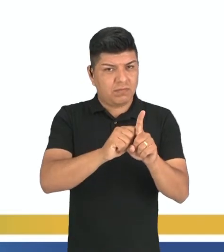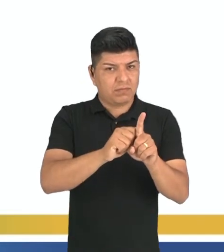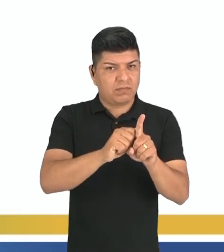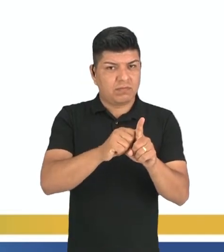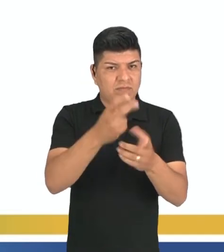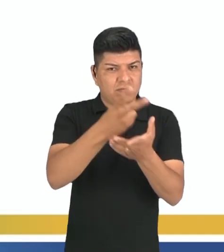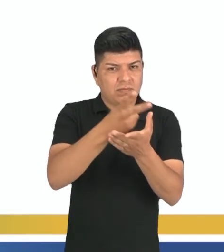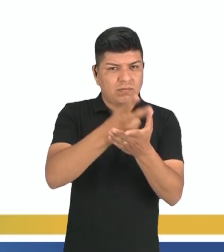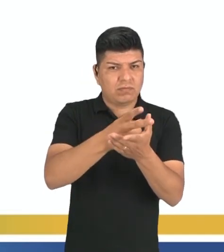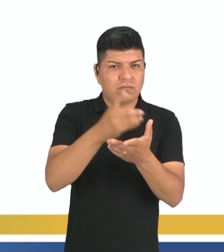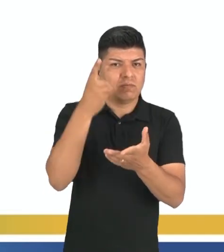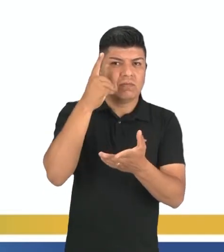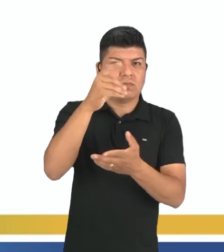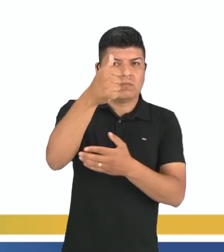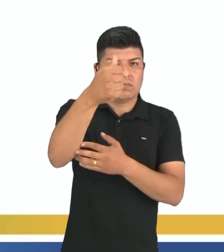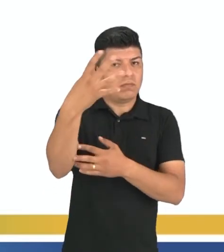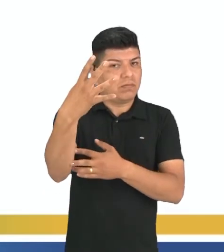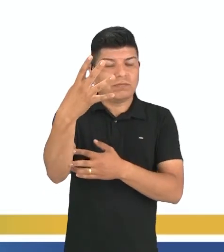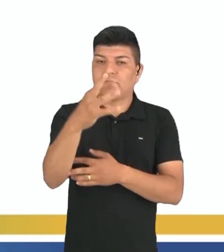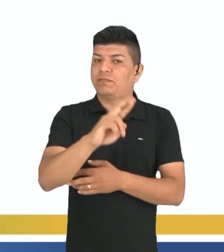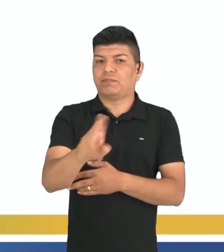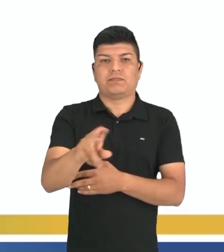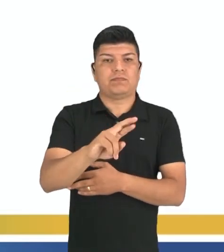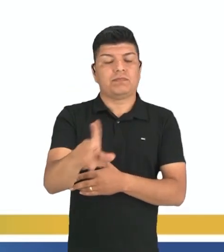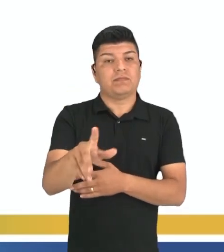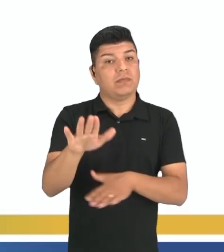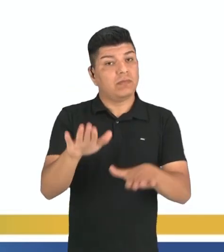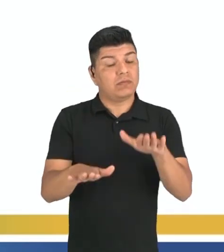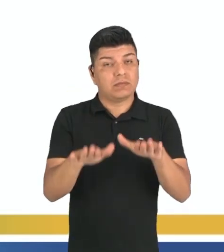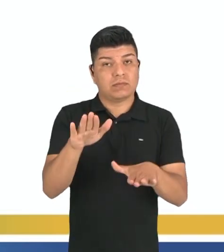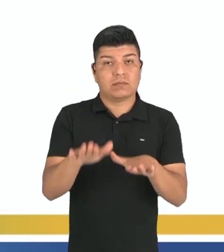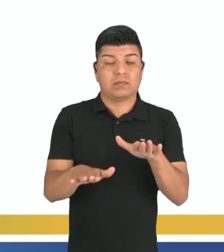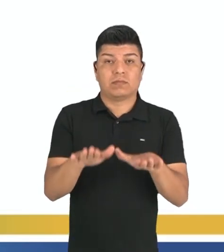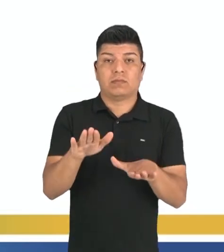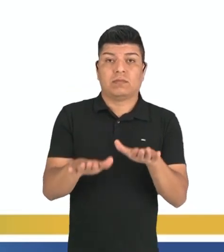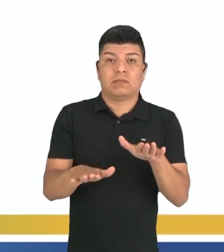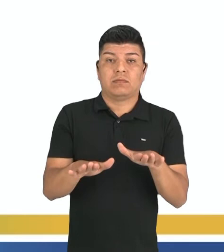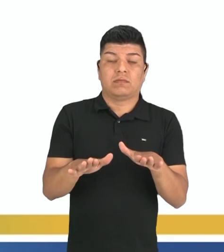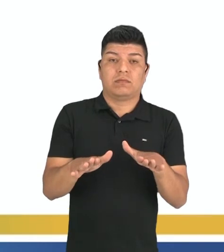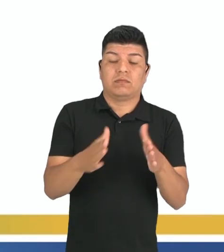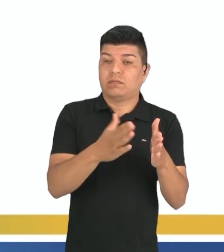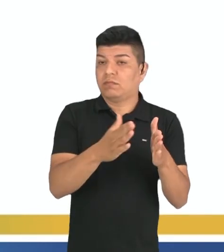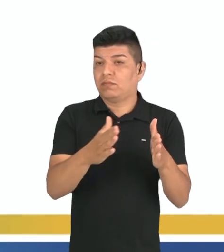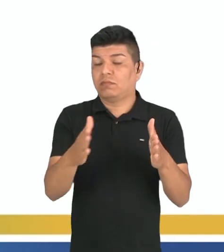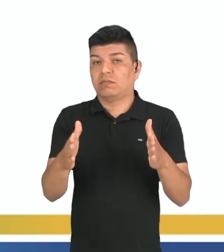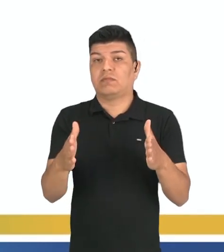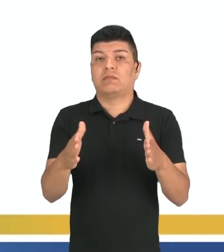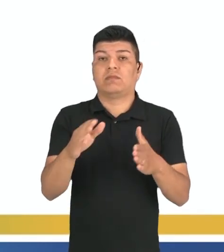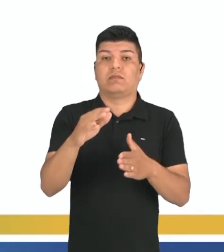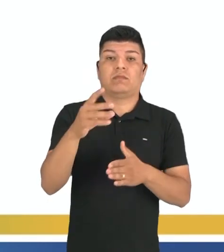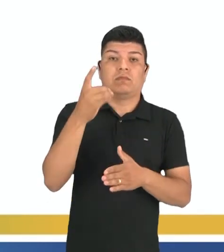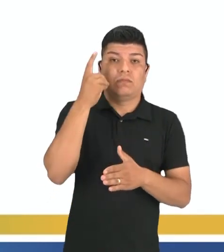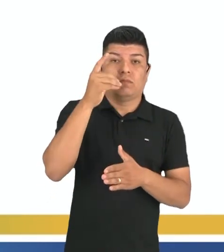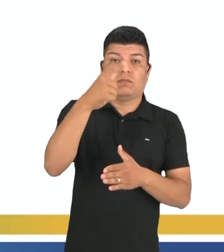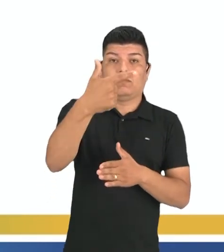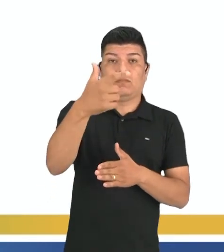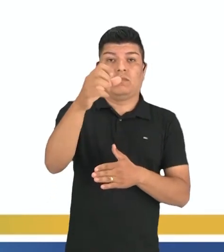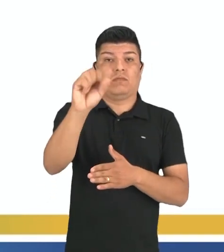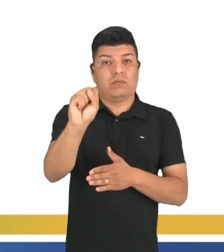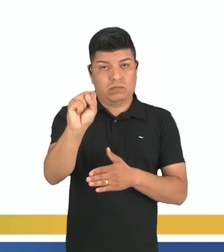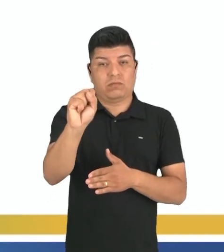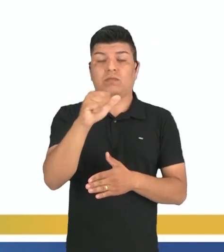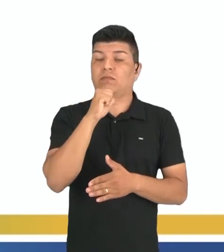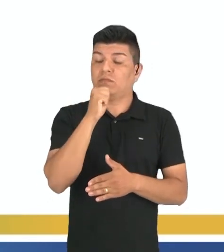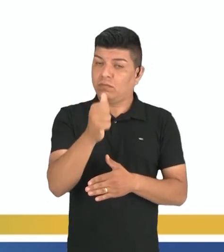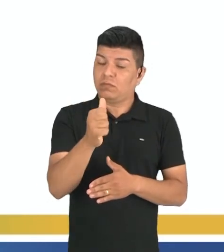dia 14 do mês. Não, depende do tamanho do ciclo. Se for um ciclo de 28 dias,